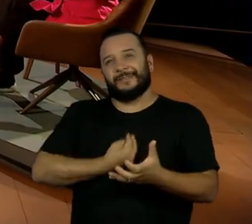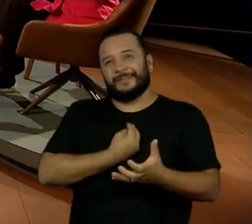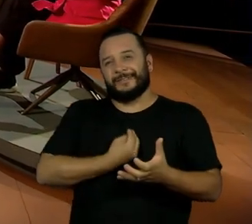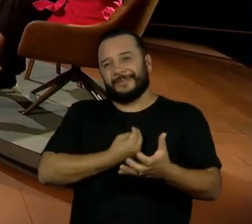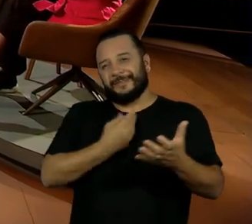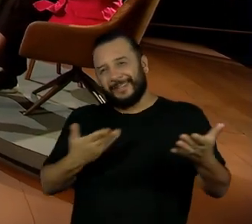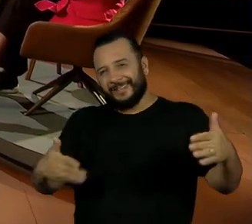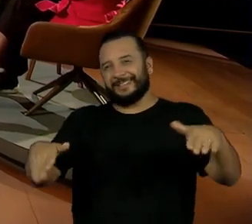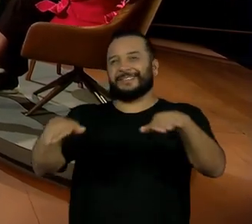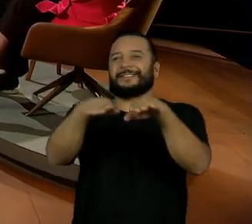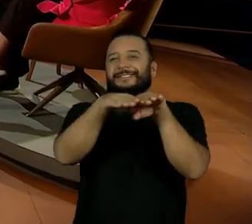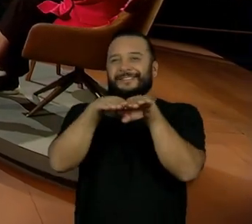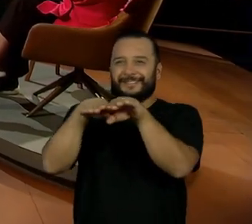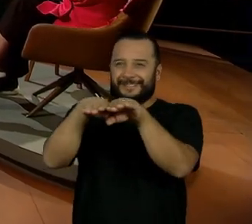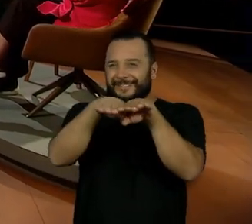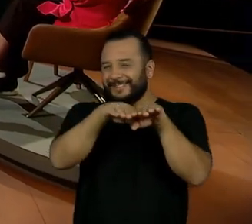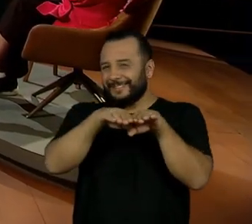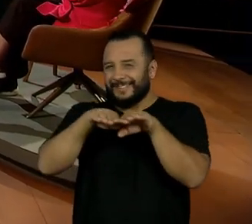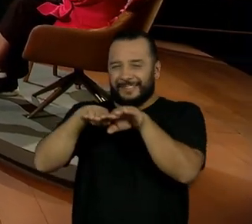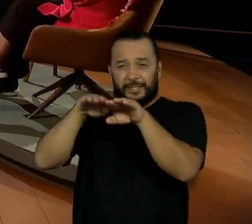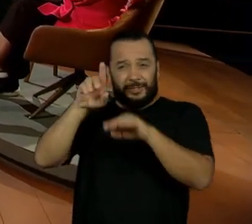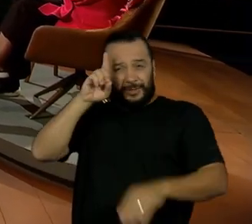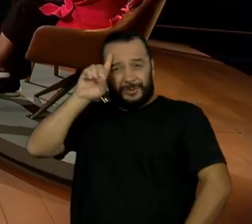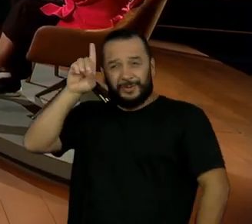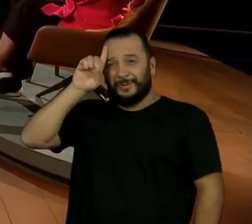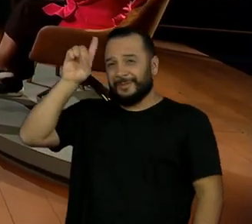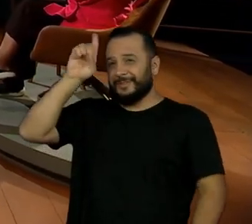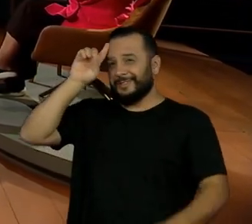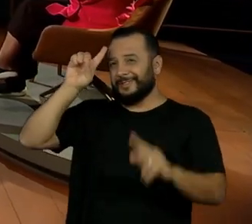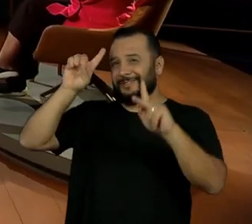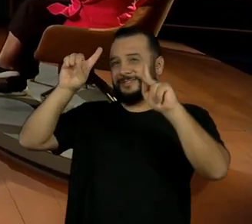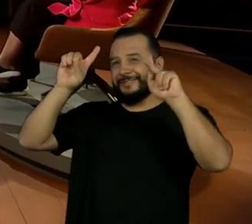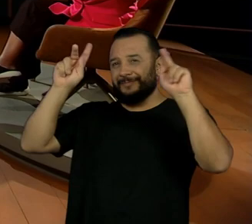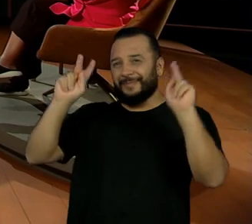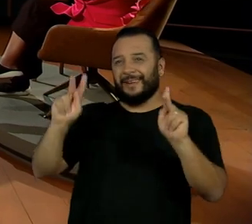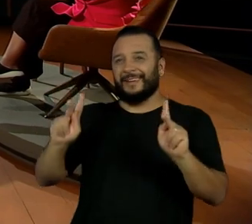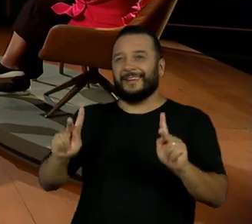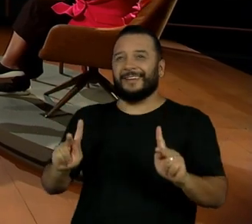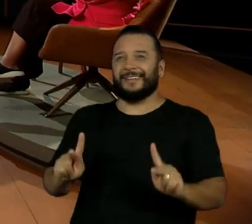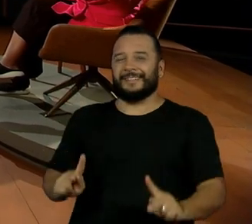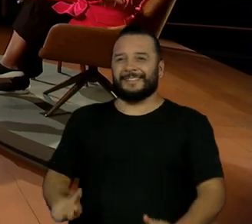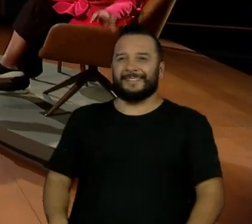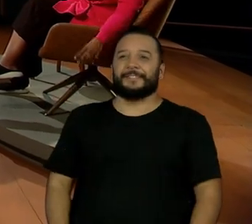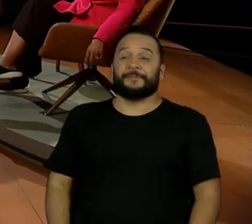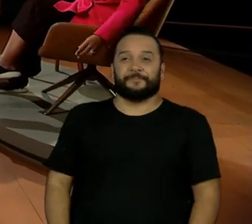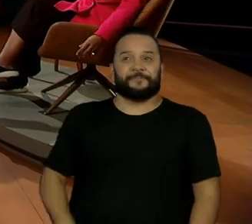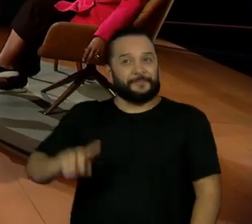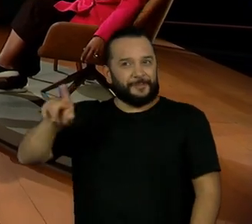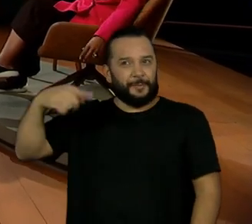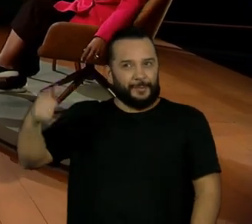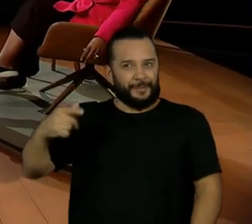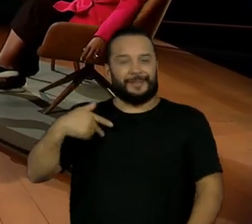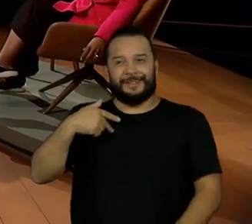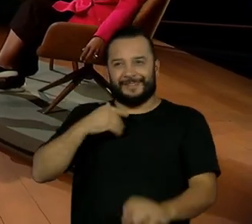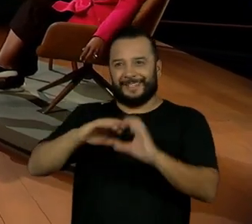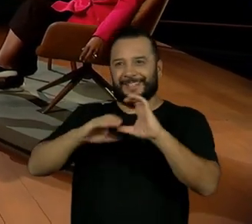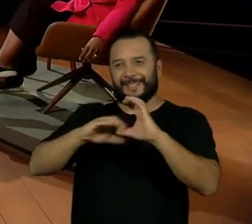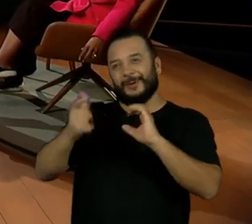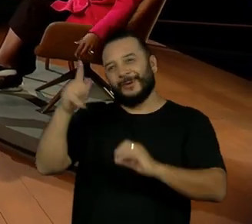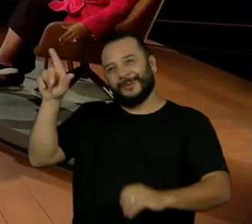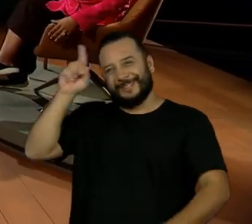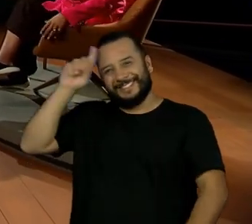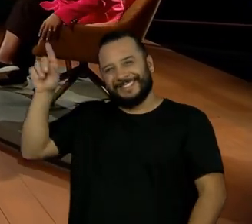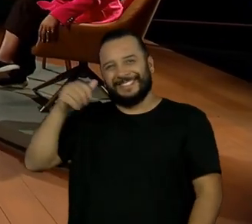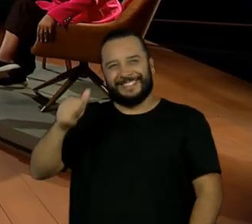o dia a dia em paz tem mais mas depois eu canto para vocês em outro dia